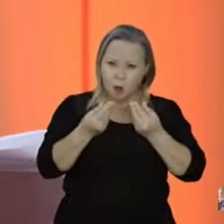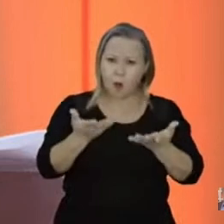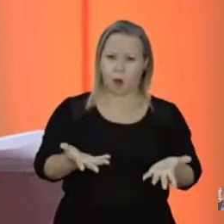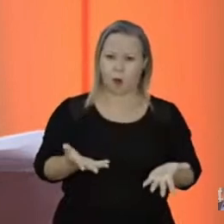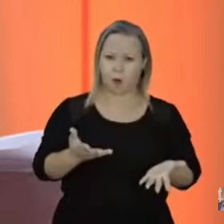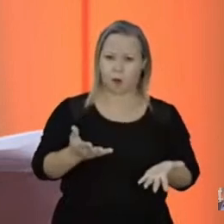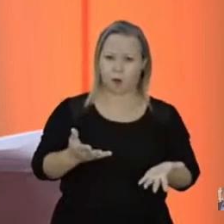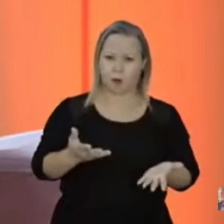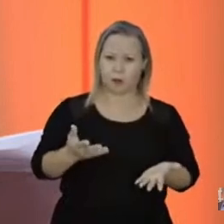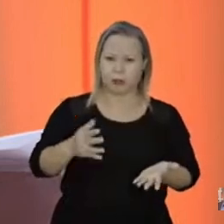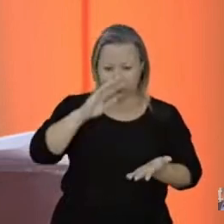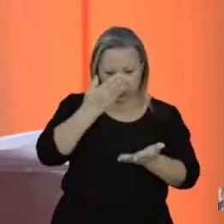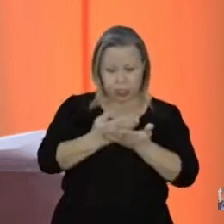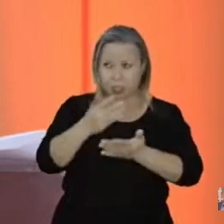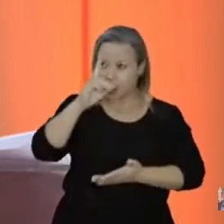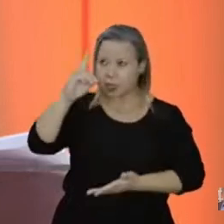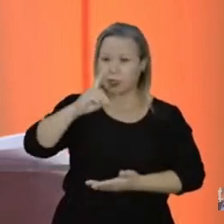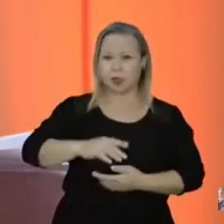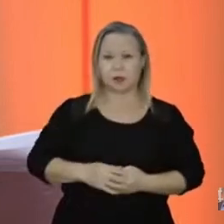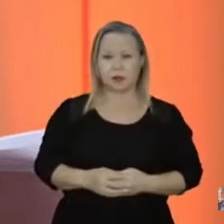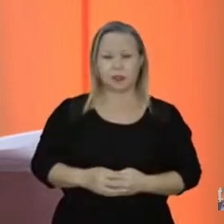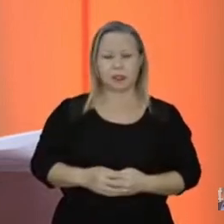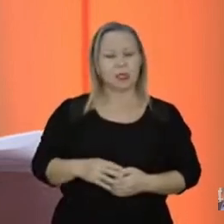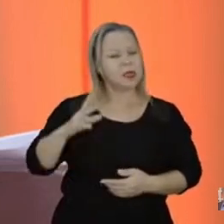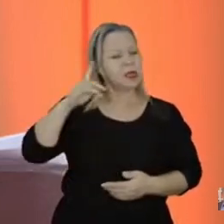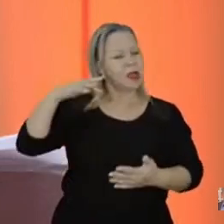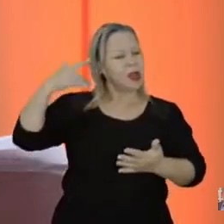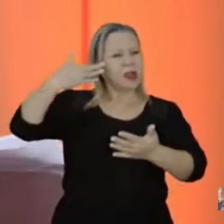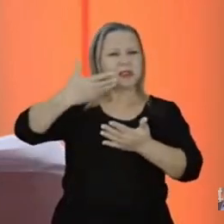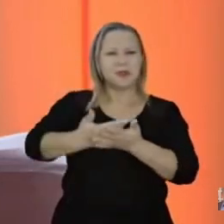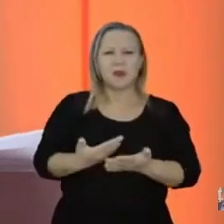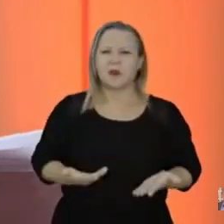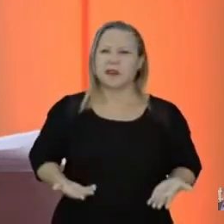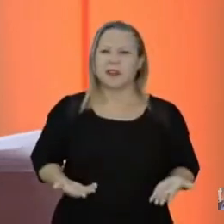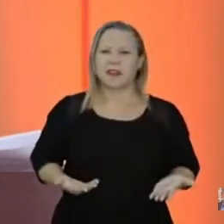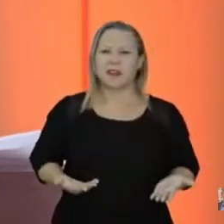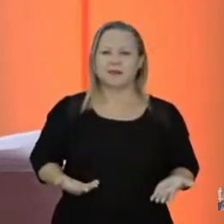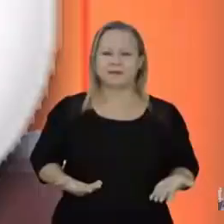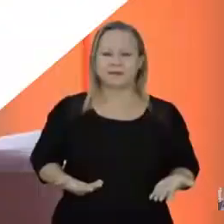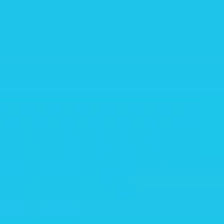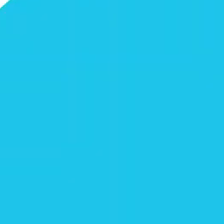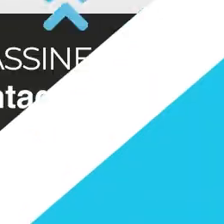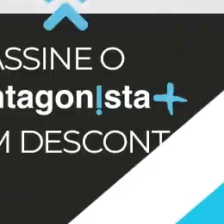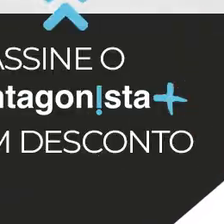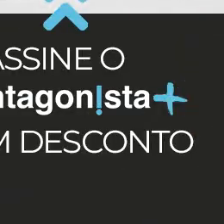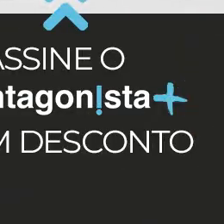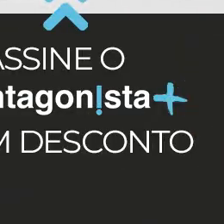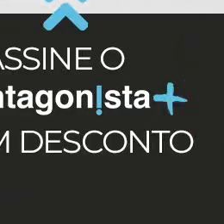A história dele e da família dele é o outro lado da história.